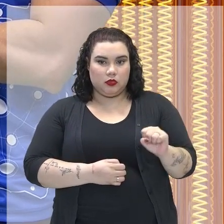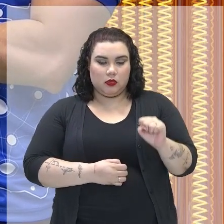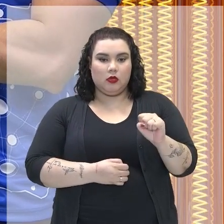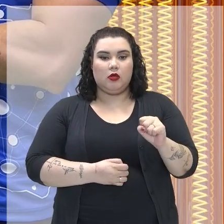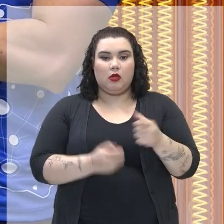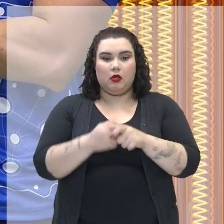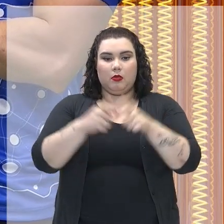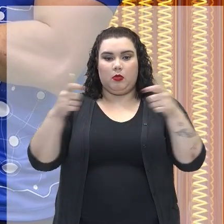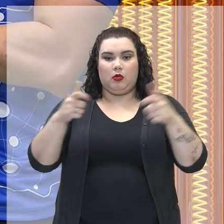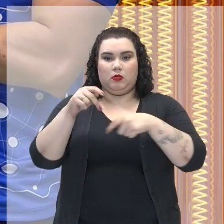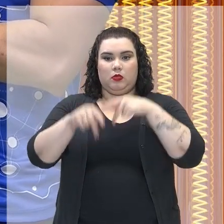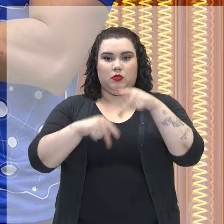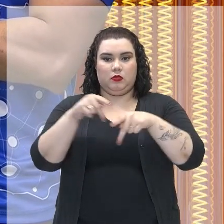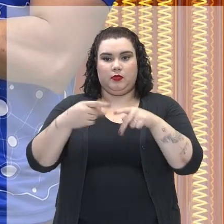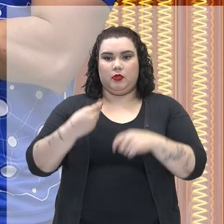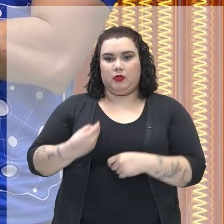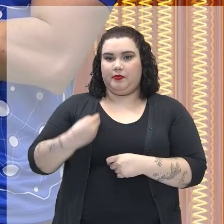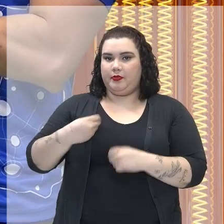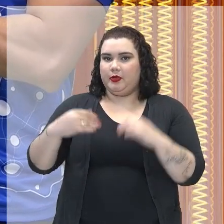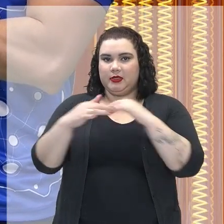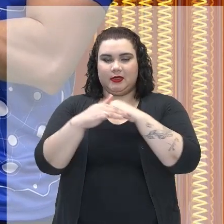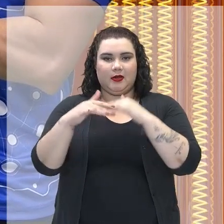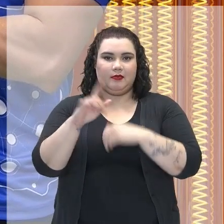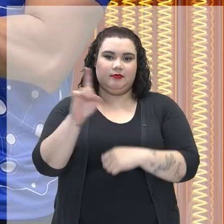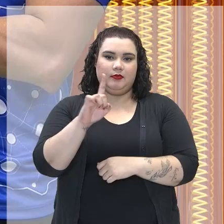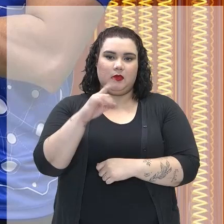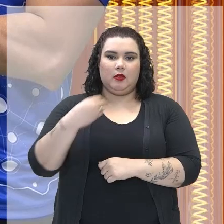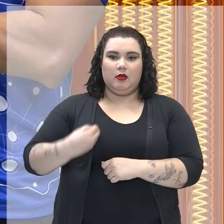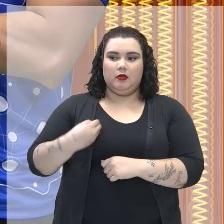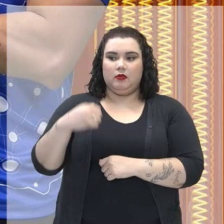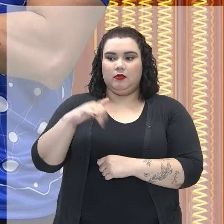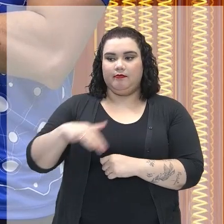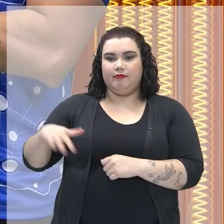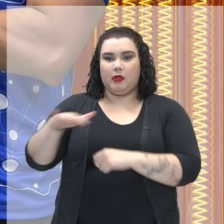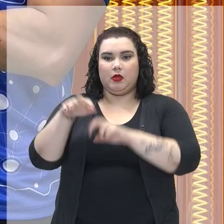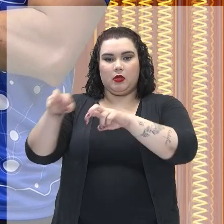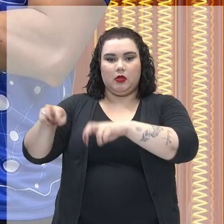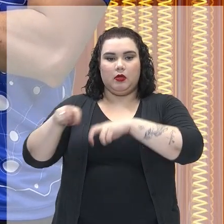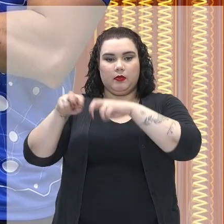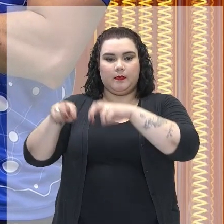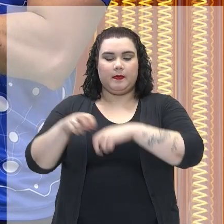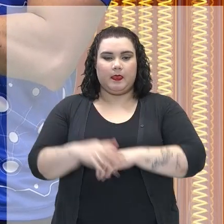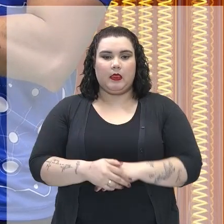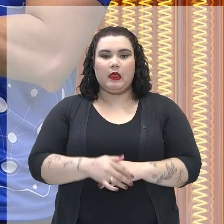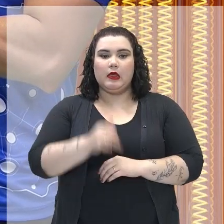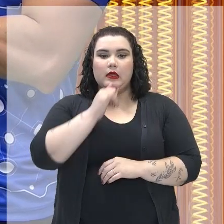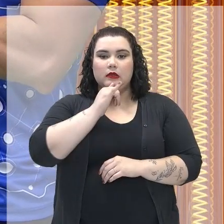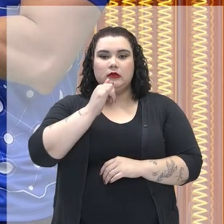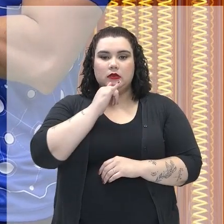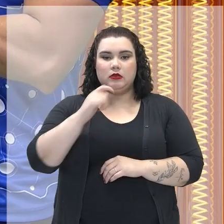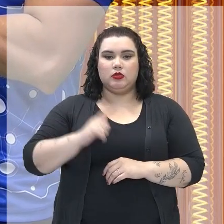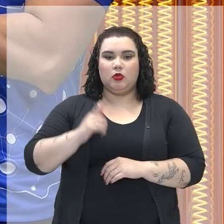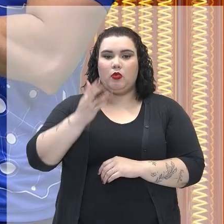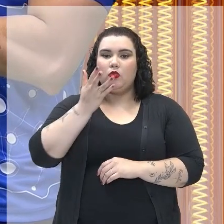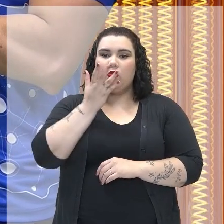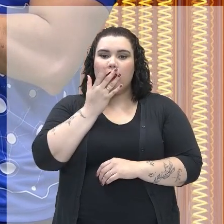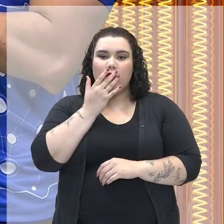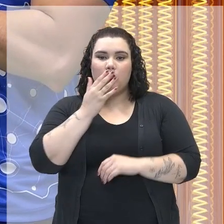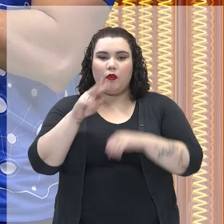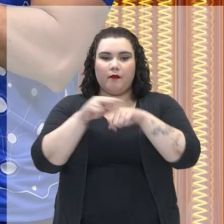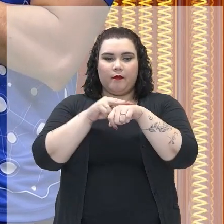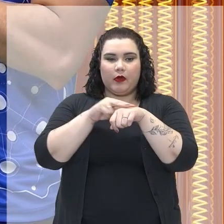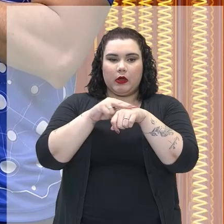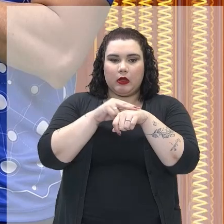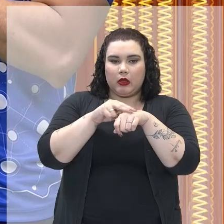parte da população não vive nas cidades, ela vive no campo. Um exemplo, essas regiões que estão em tom de verde, em um tom de